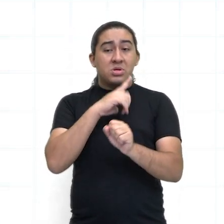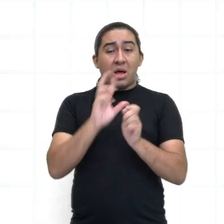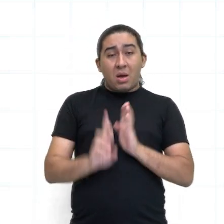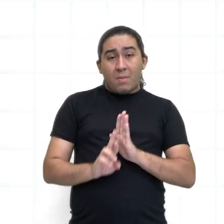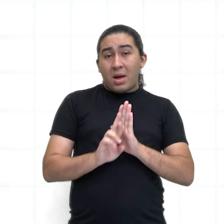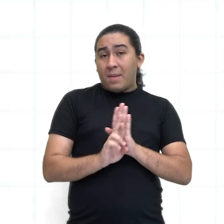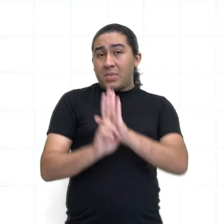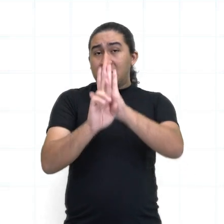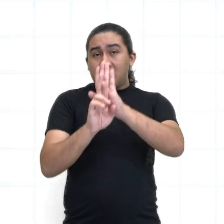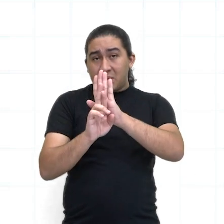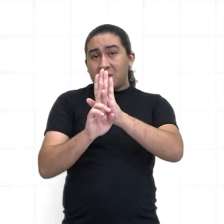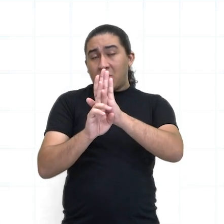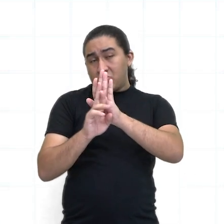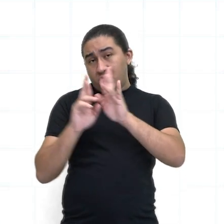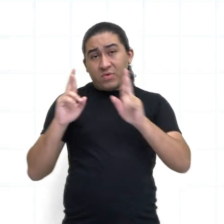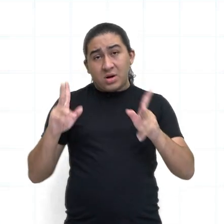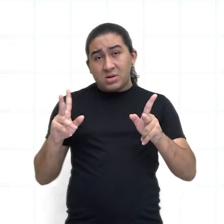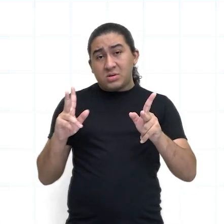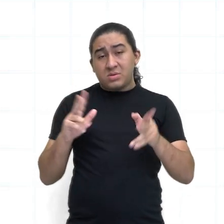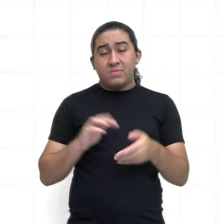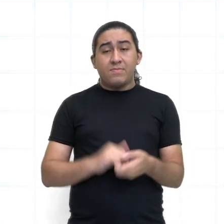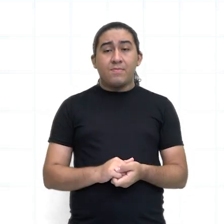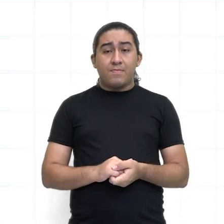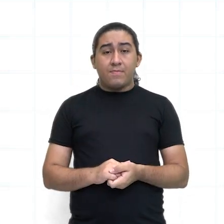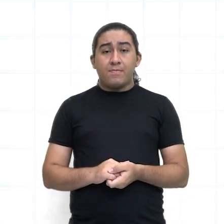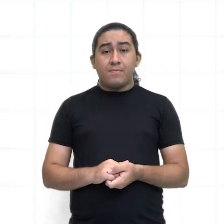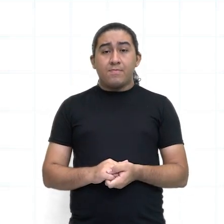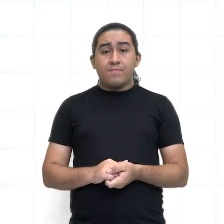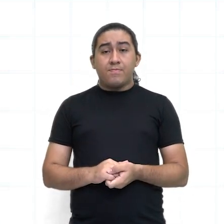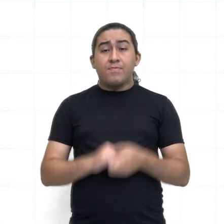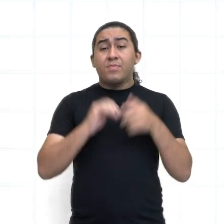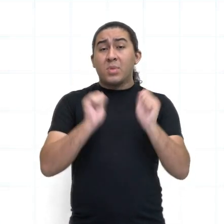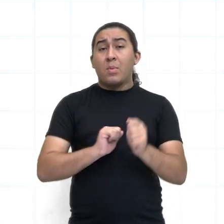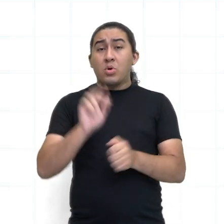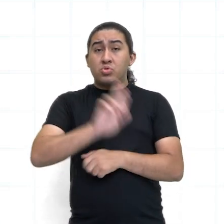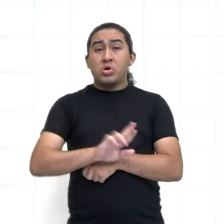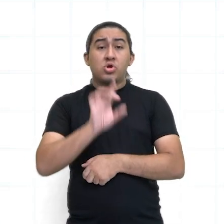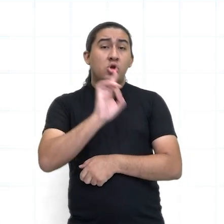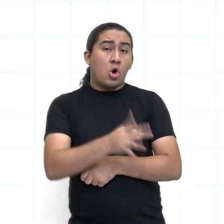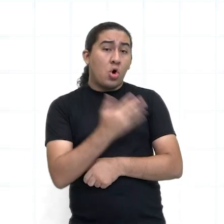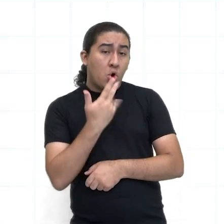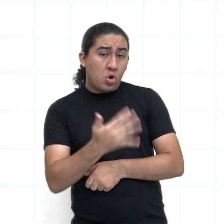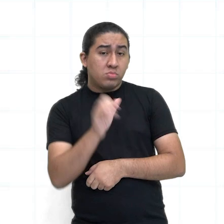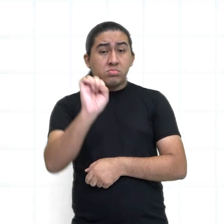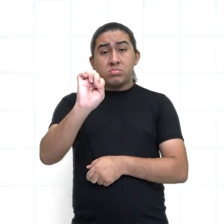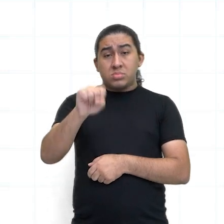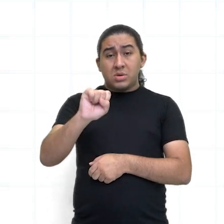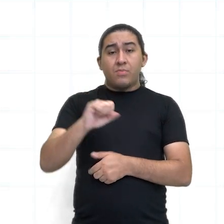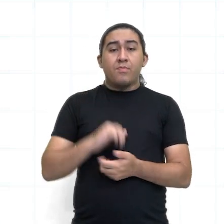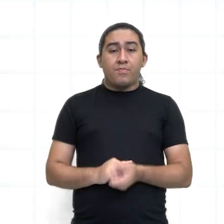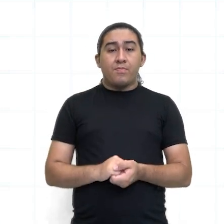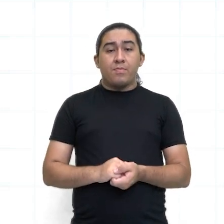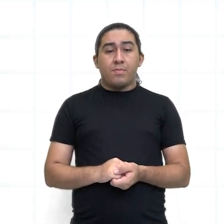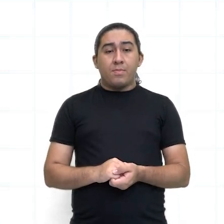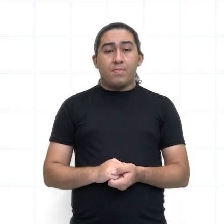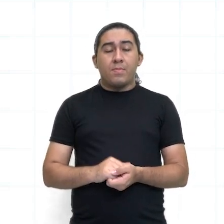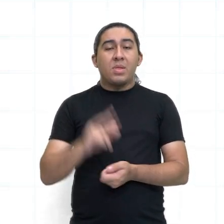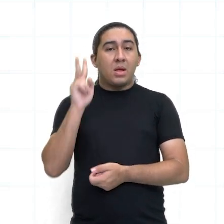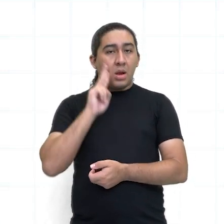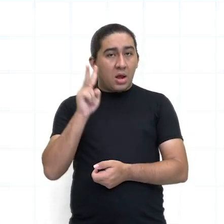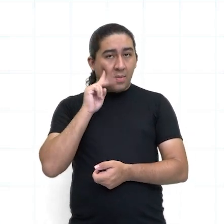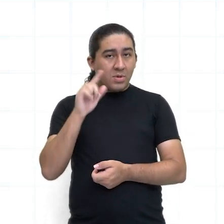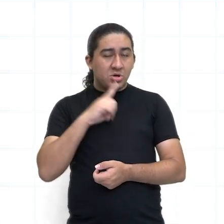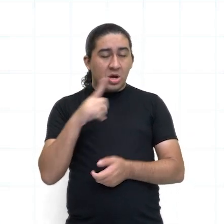não representativa. Então, ela não poderia, né? Ela poderia utilizar só cores? Sim. Lembra como nós falamos lá